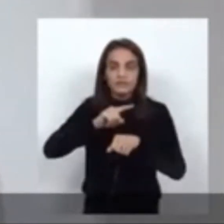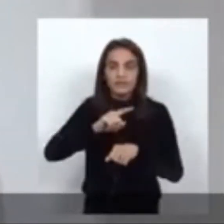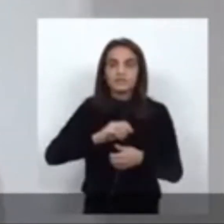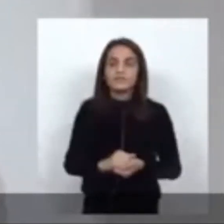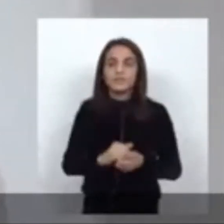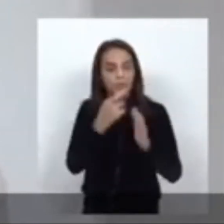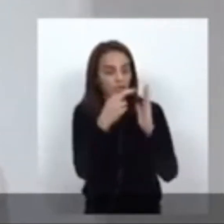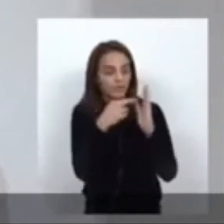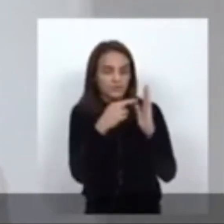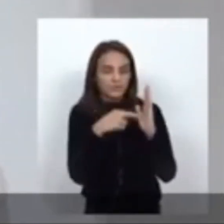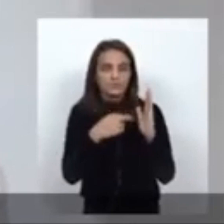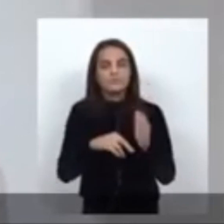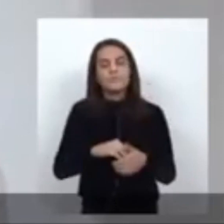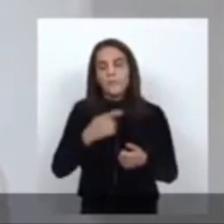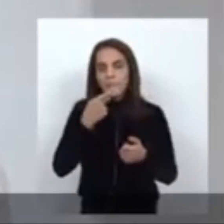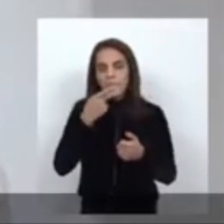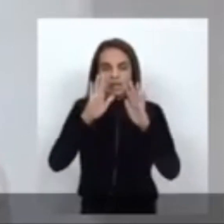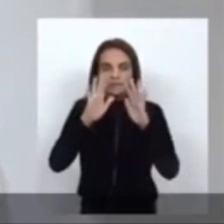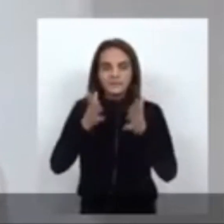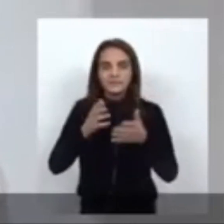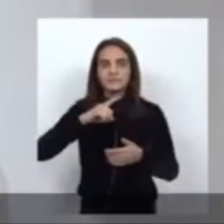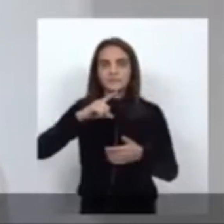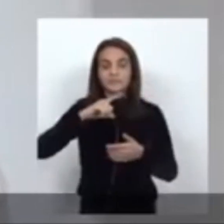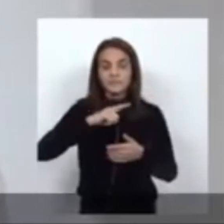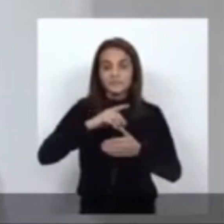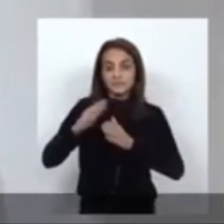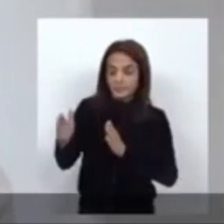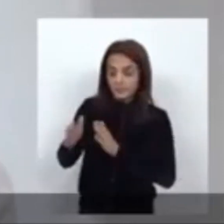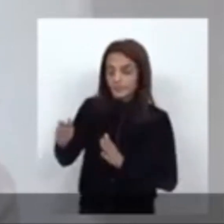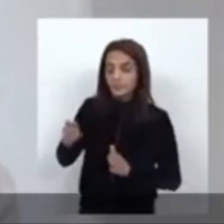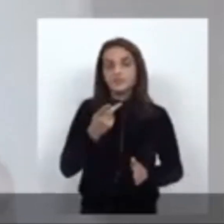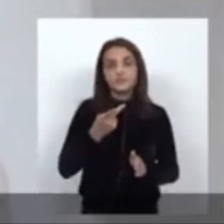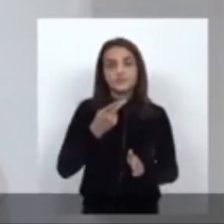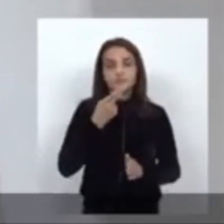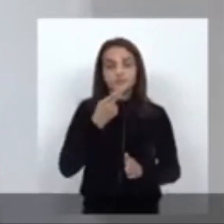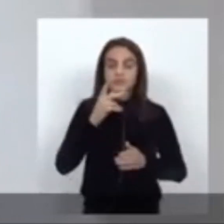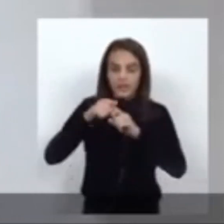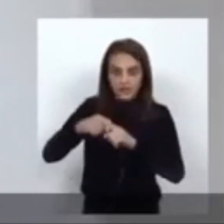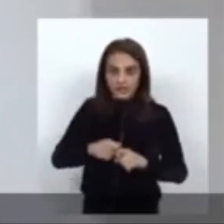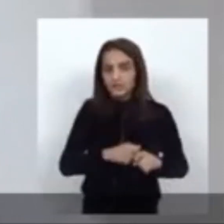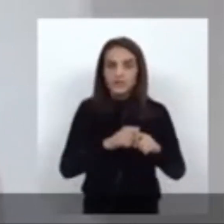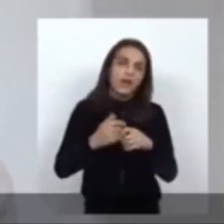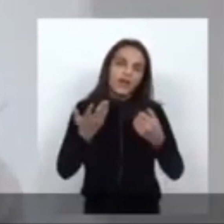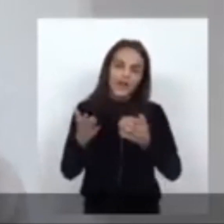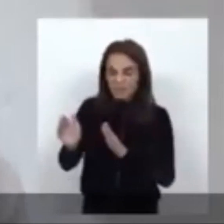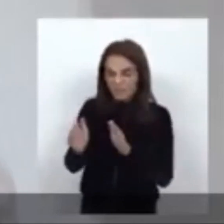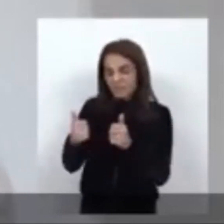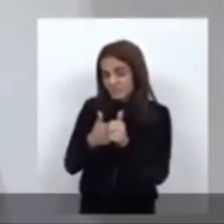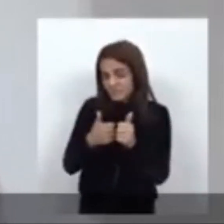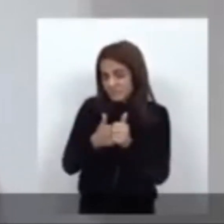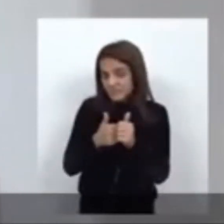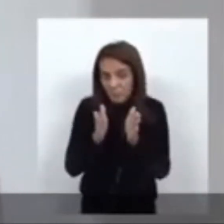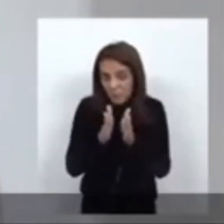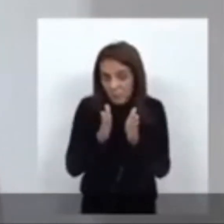porque a gente, conforme eu disse, a gente tem um período aí para fazer, vocês vão dizer, nossa, é realmente um período meio apertado, mas é